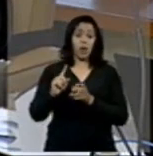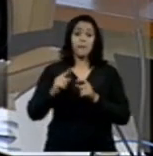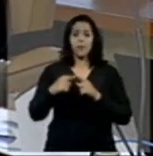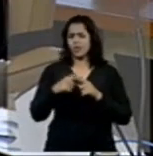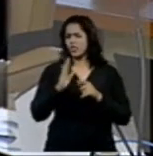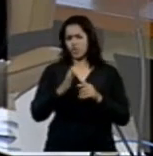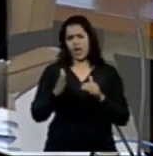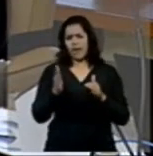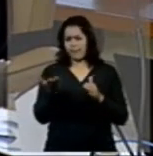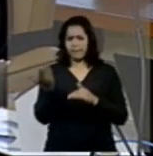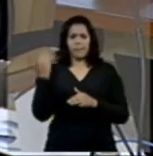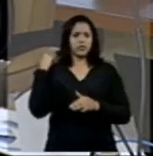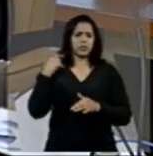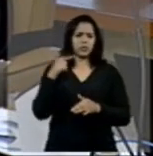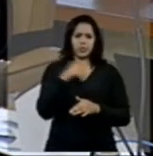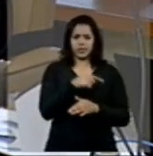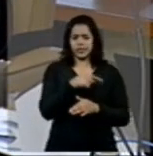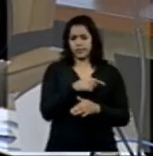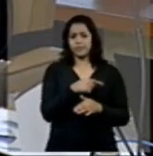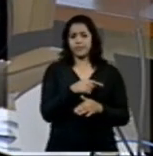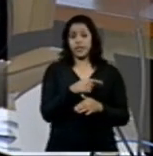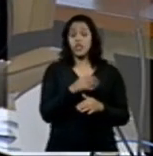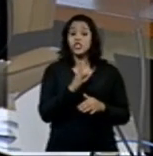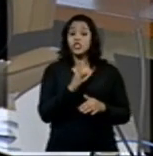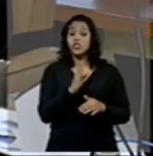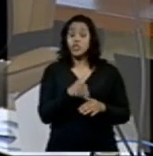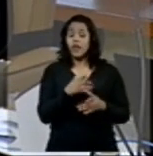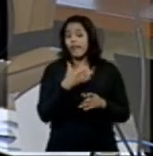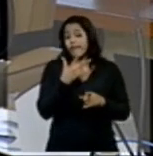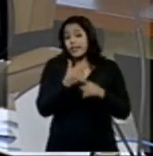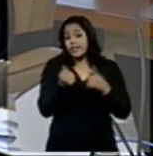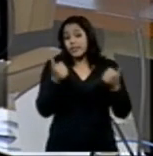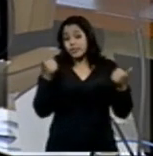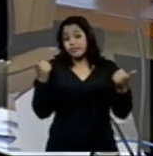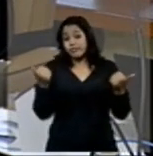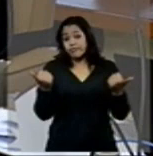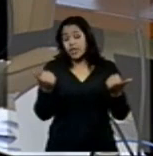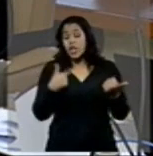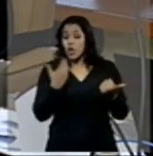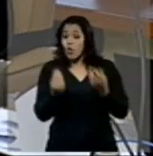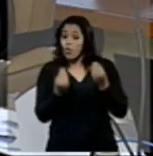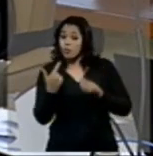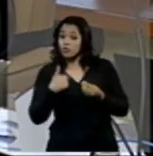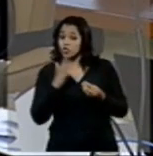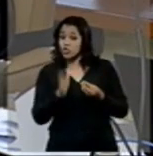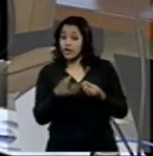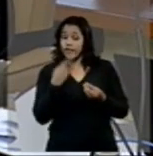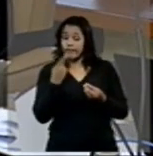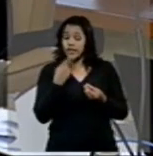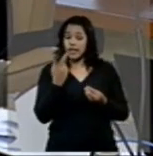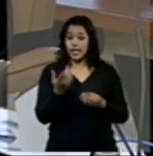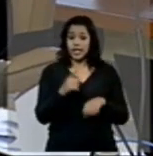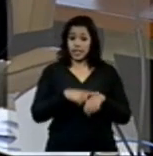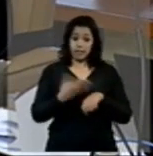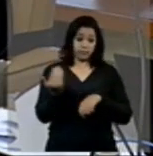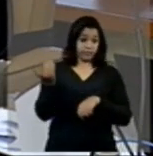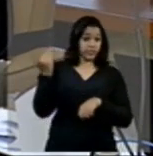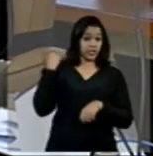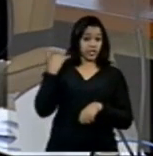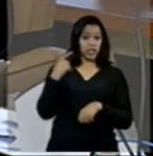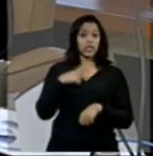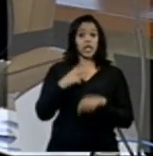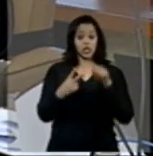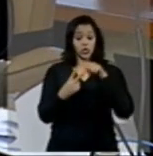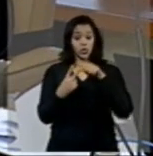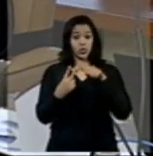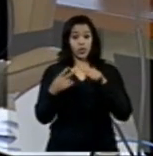esta preliminar, na qual, aliás, restei vencido. E como salientei naquele momento, duas